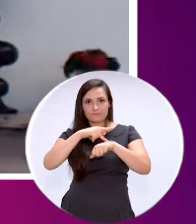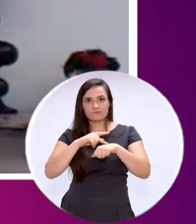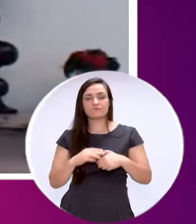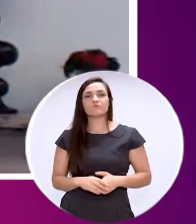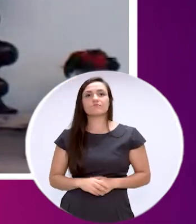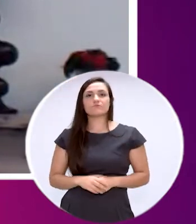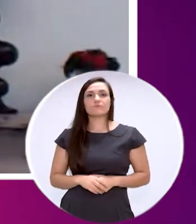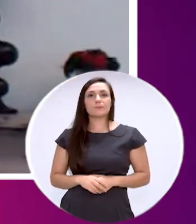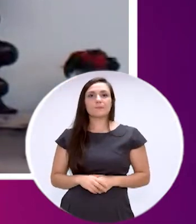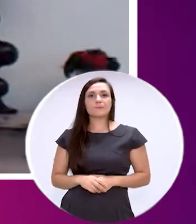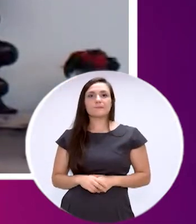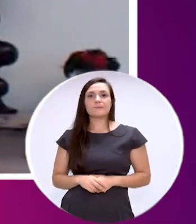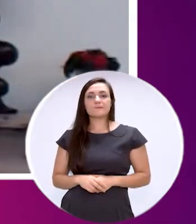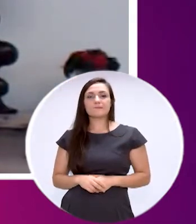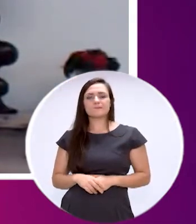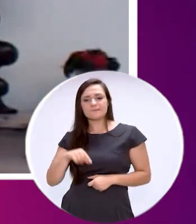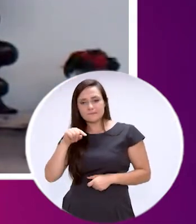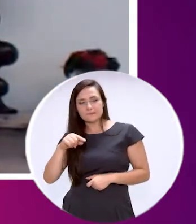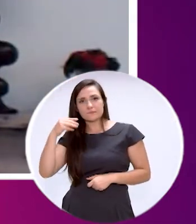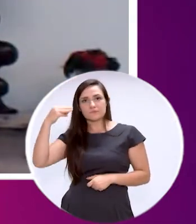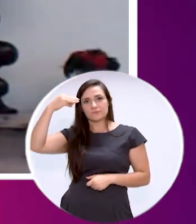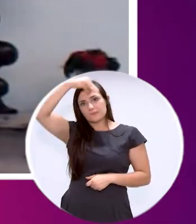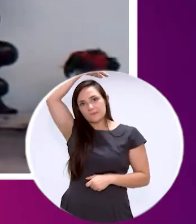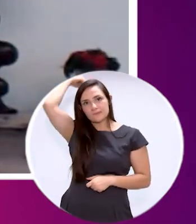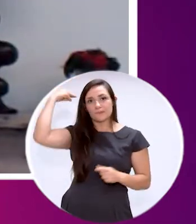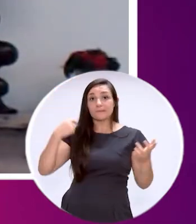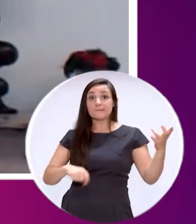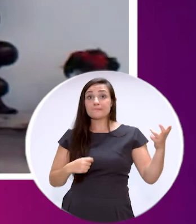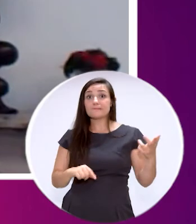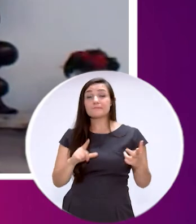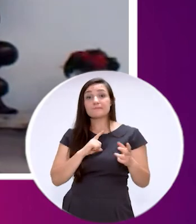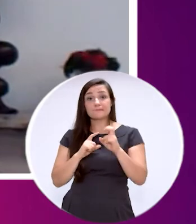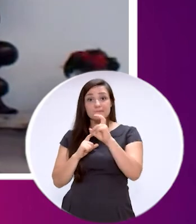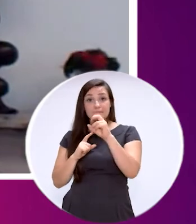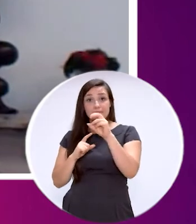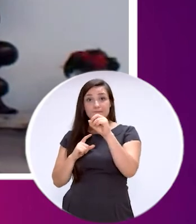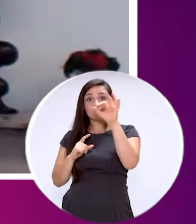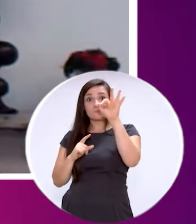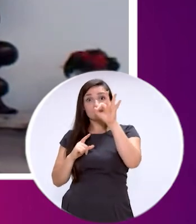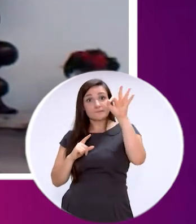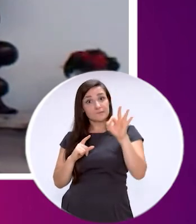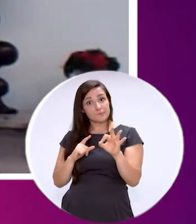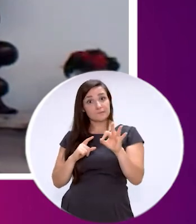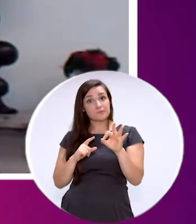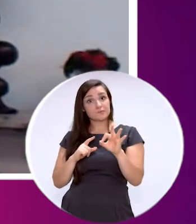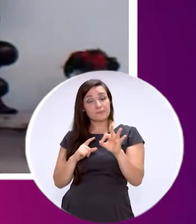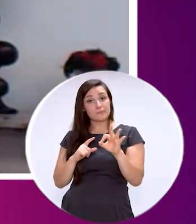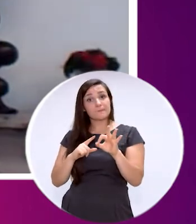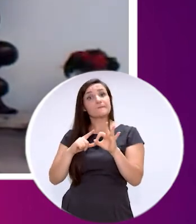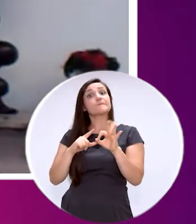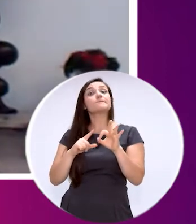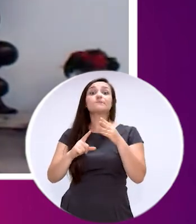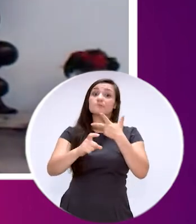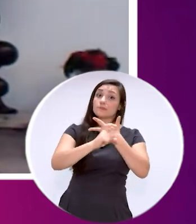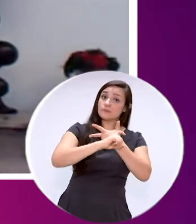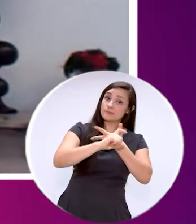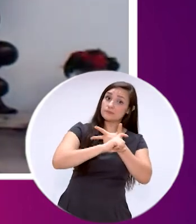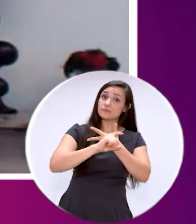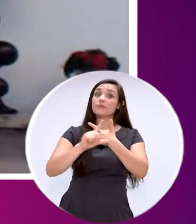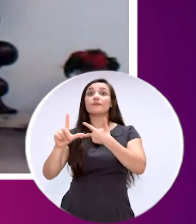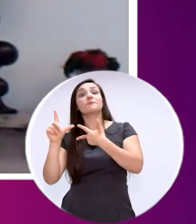conquista singular, em que 50% dos cargos públicos, incluindo os do